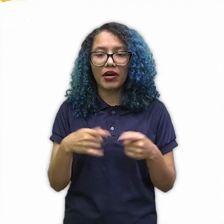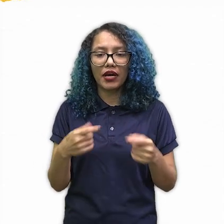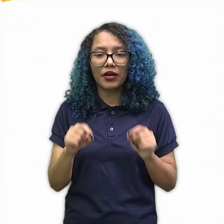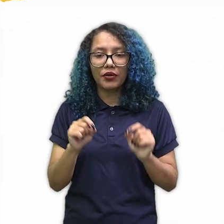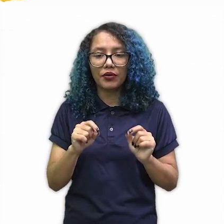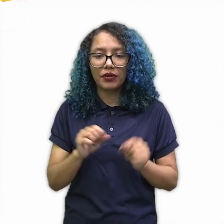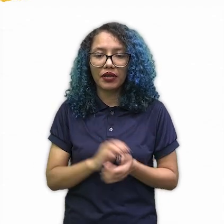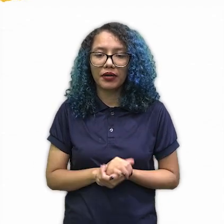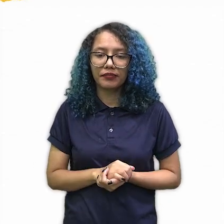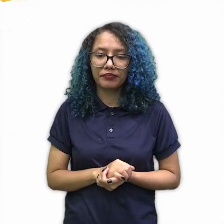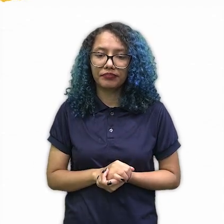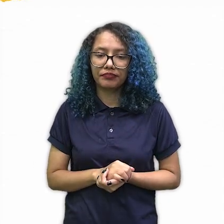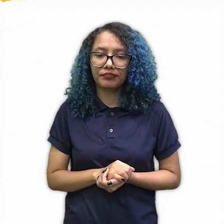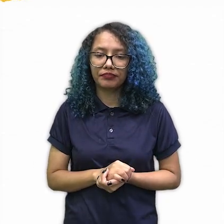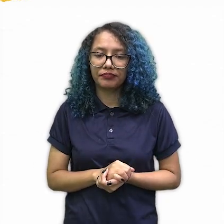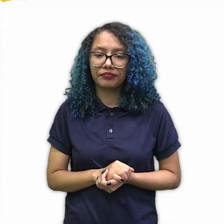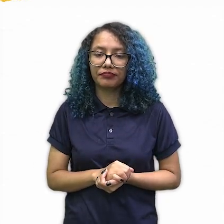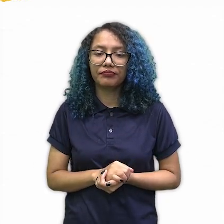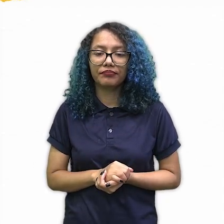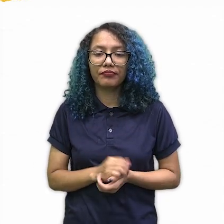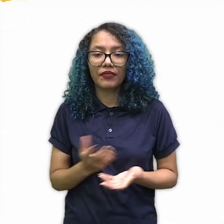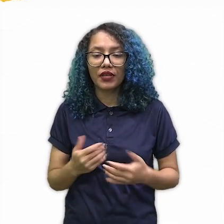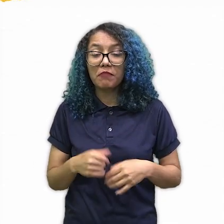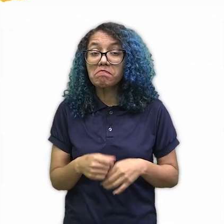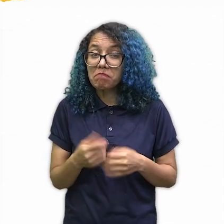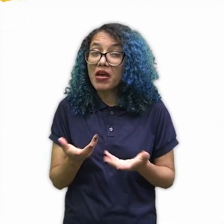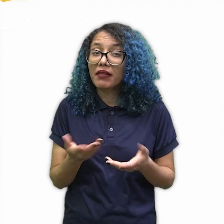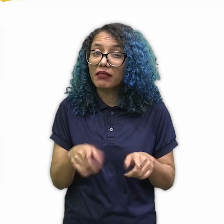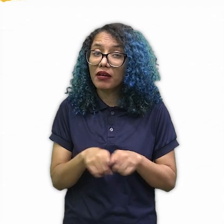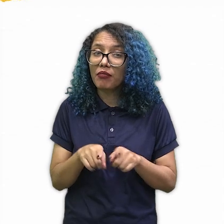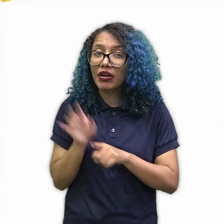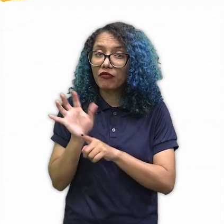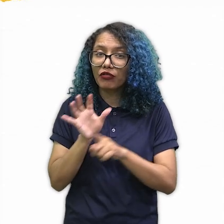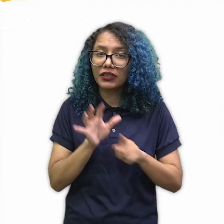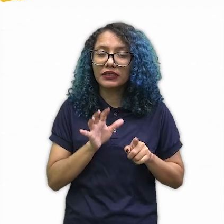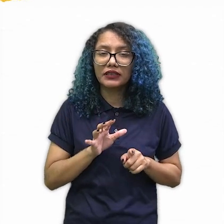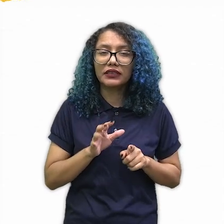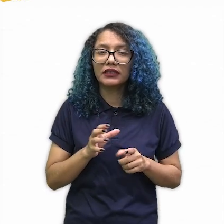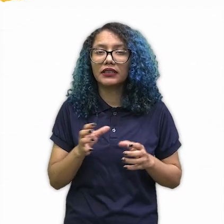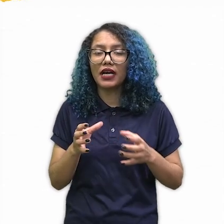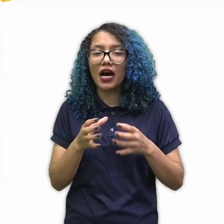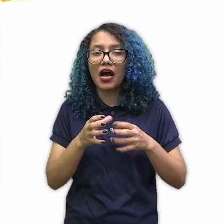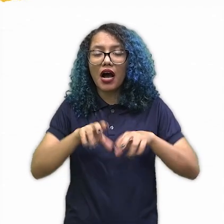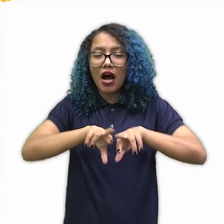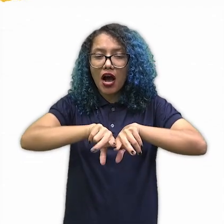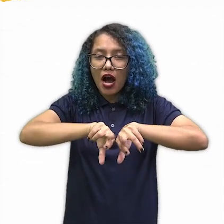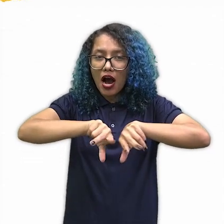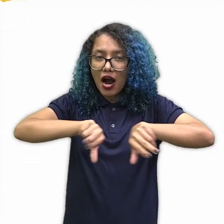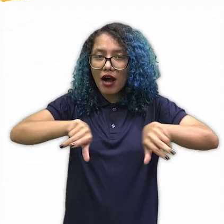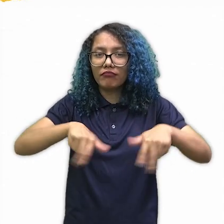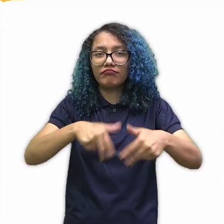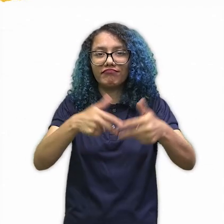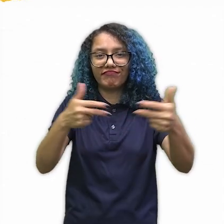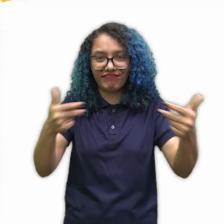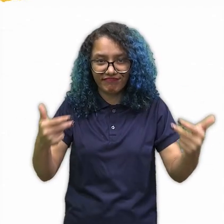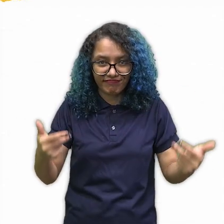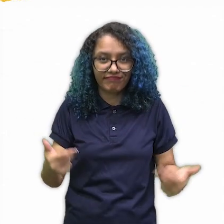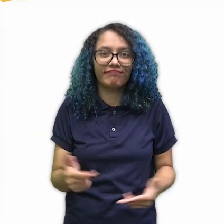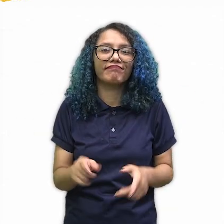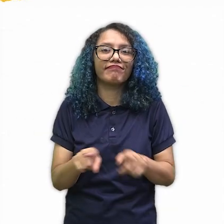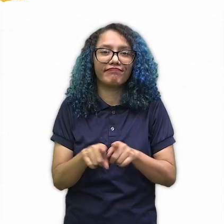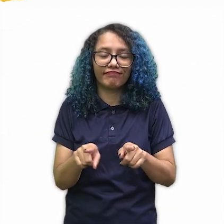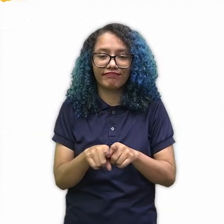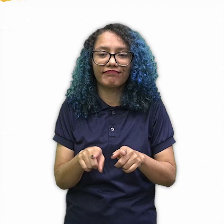né, para se ter uma rica tapeçaria étnica. Então, olha só, a gente observa, né, que vamos